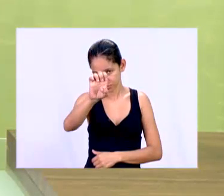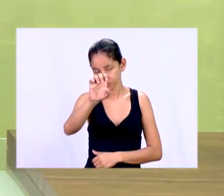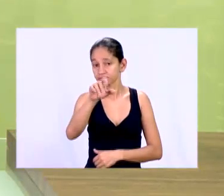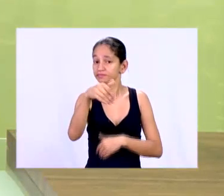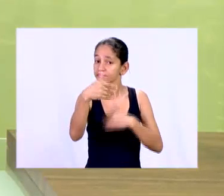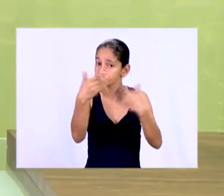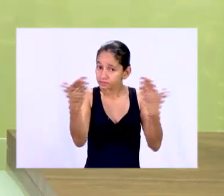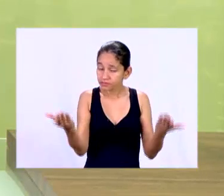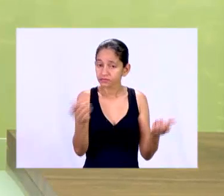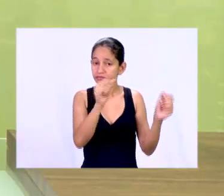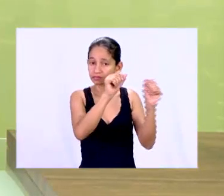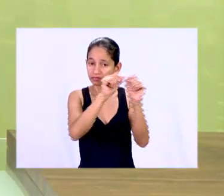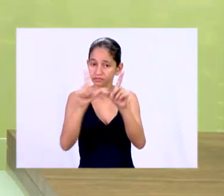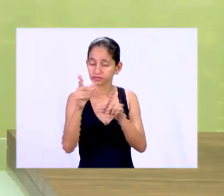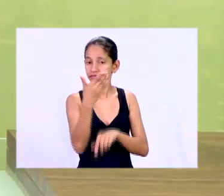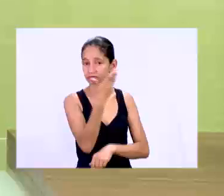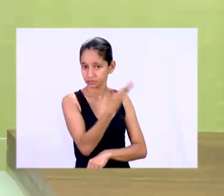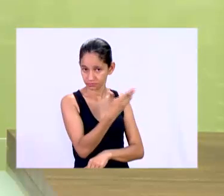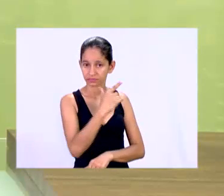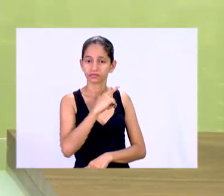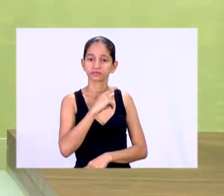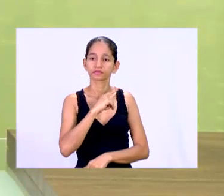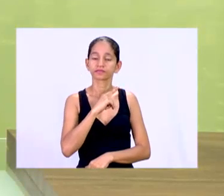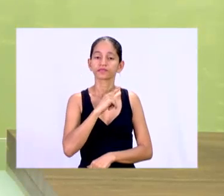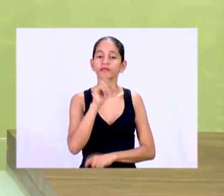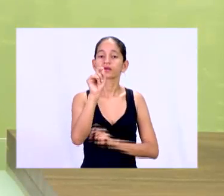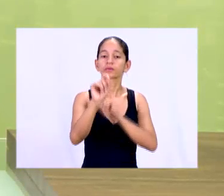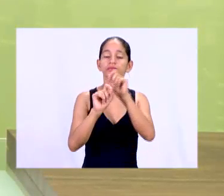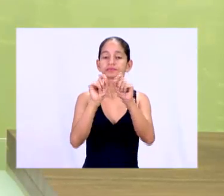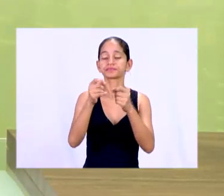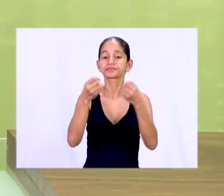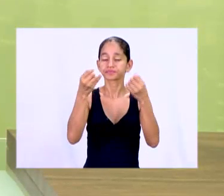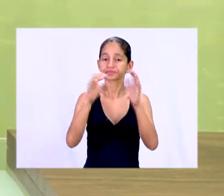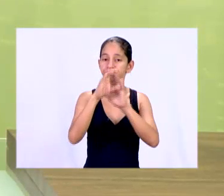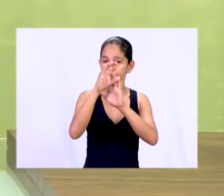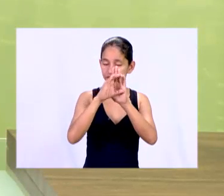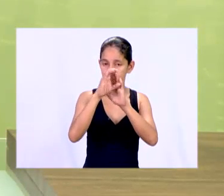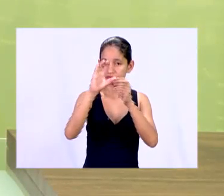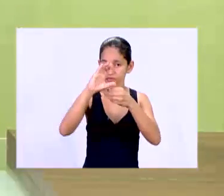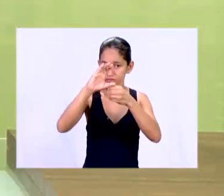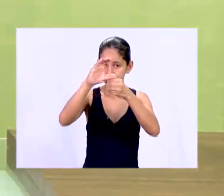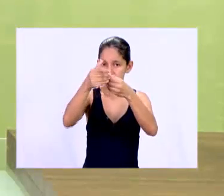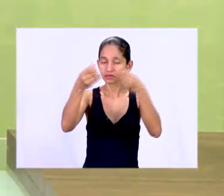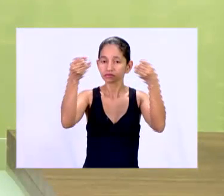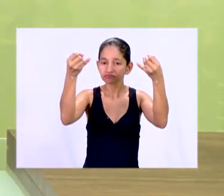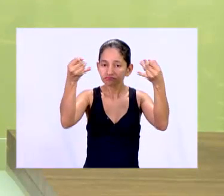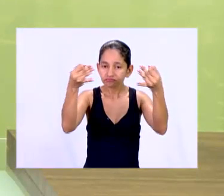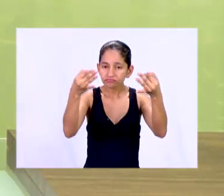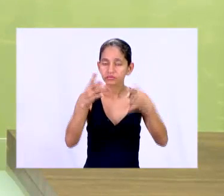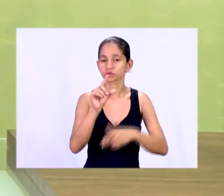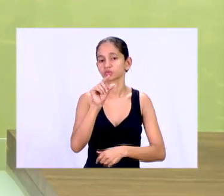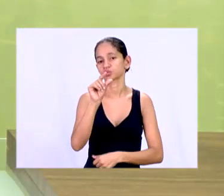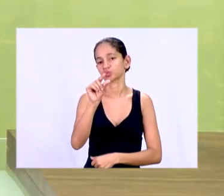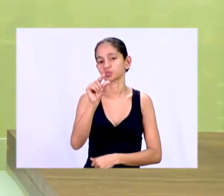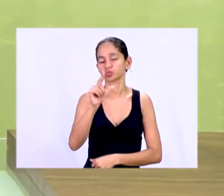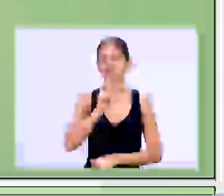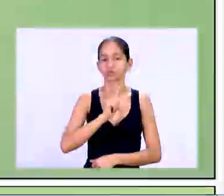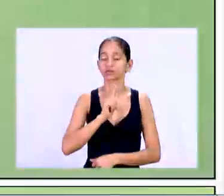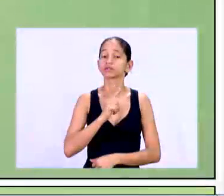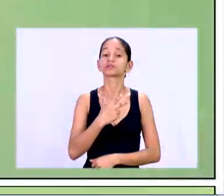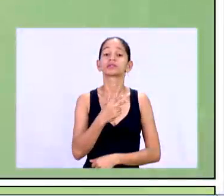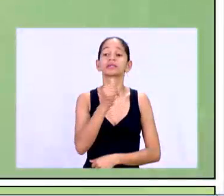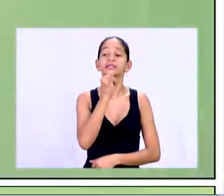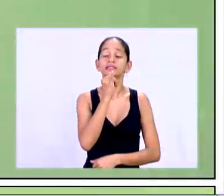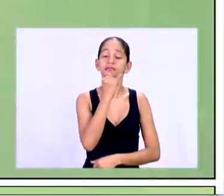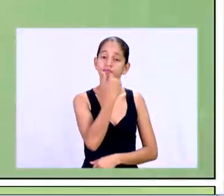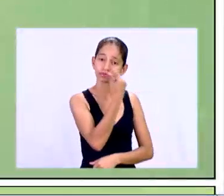No nosso slide seguinte, nós temos aí um conceito muito interessante que fala o quê? Não